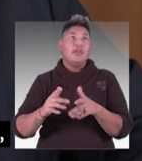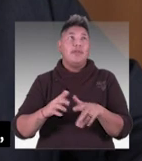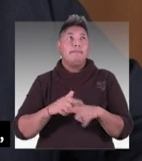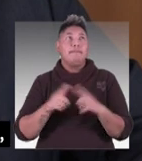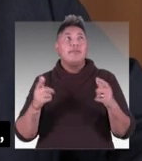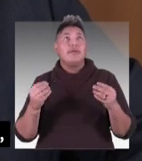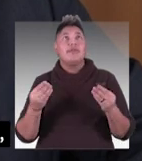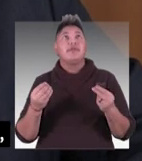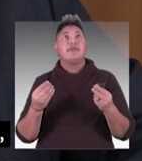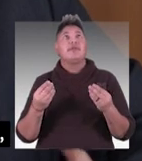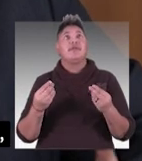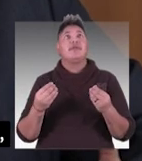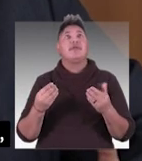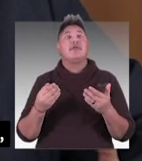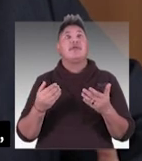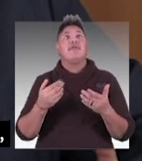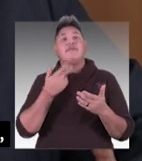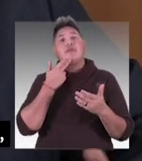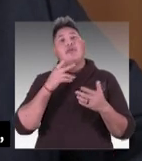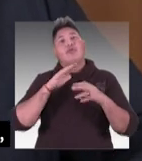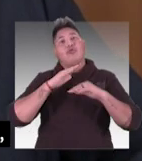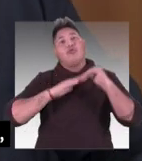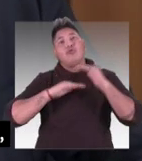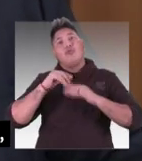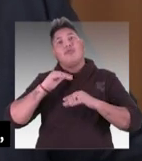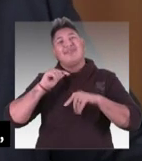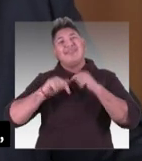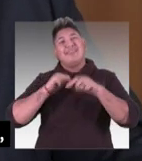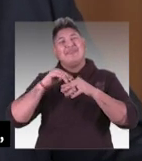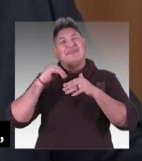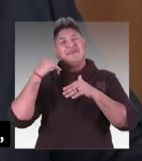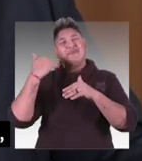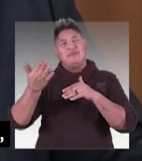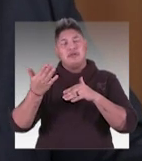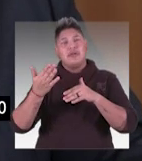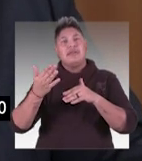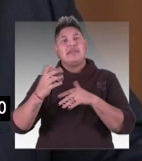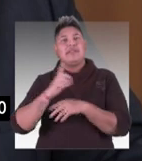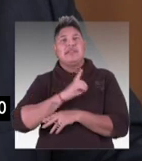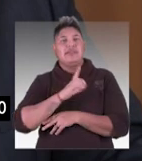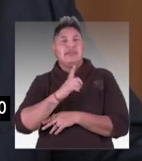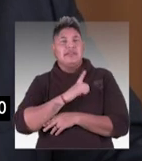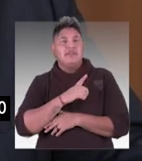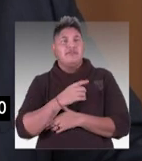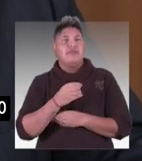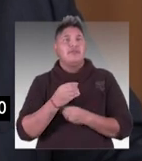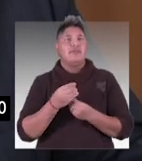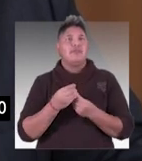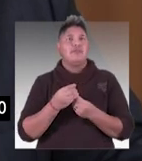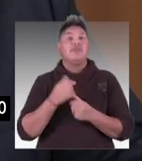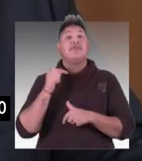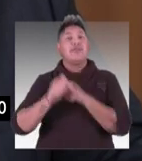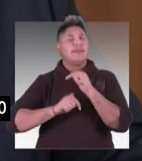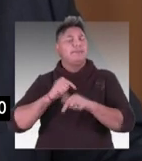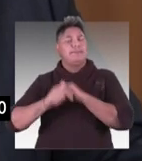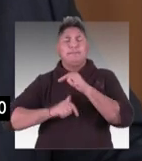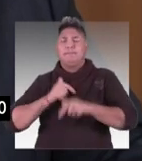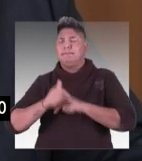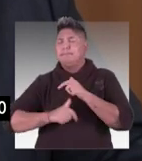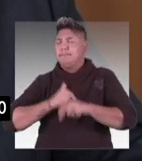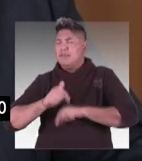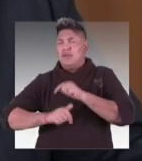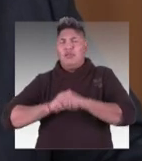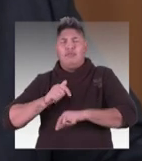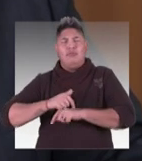relação ao trabalho externo, houve um trabalho muito